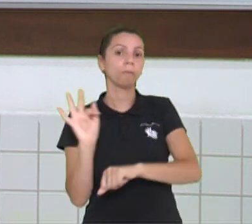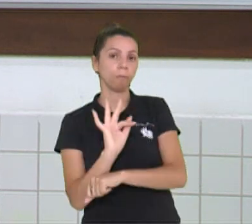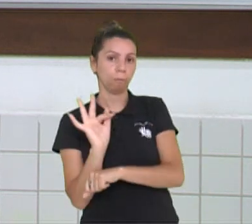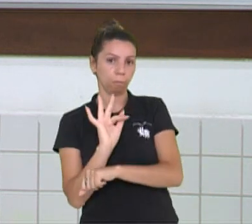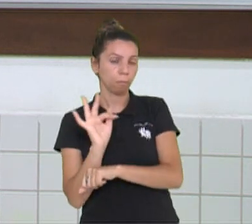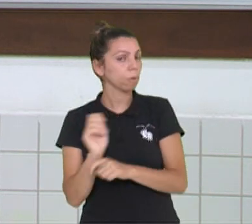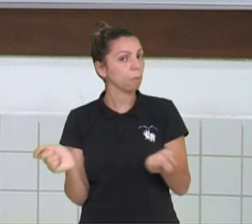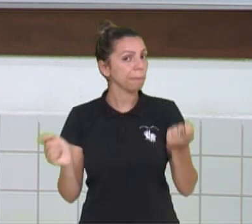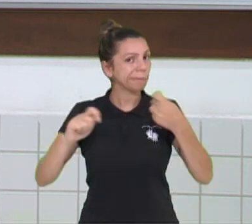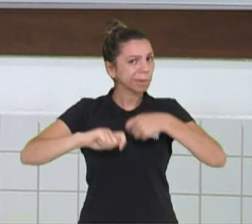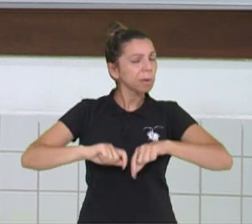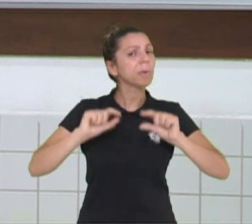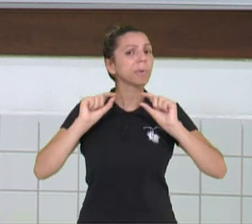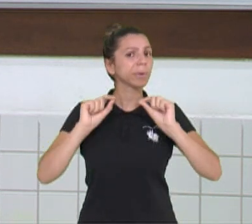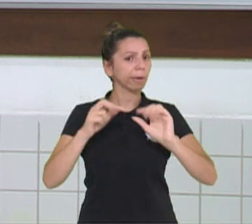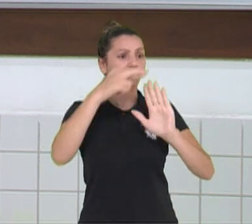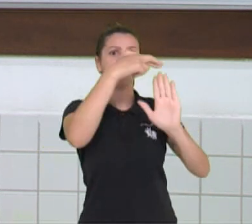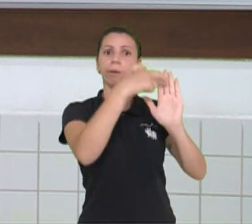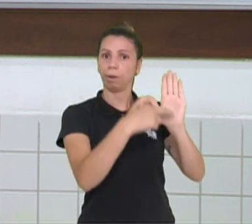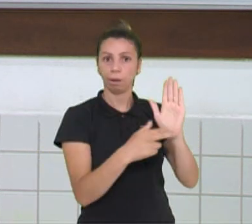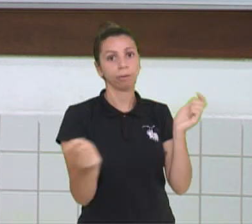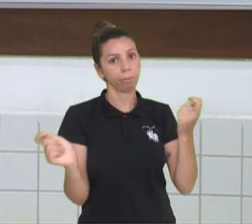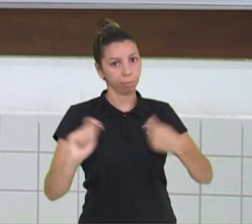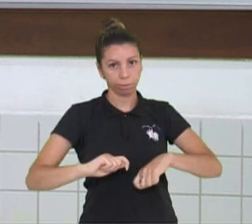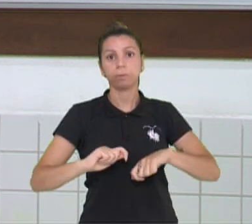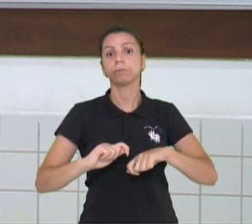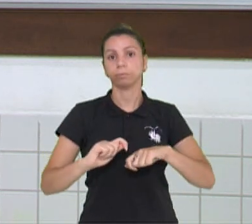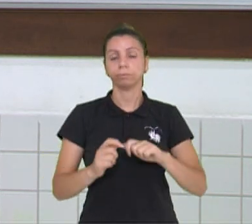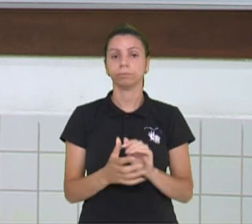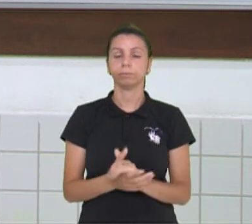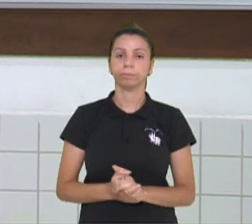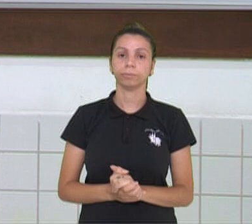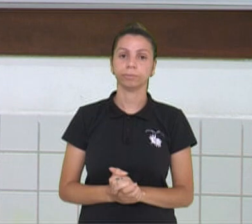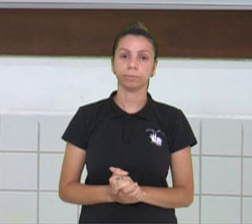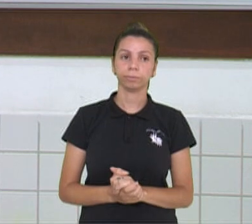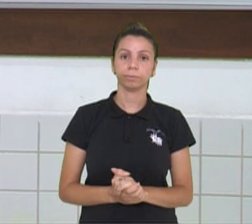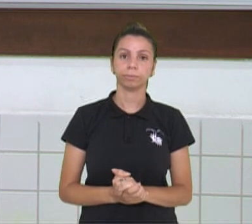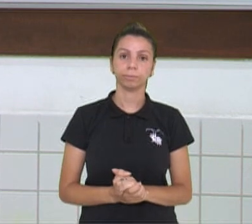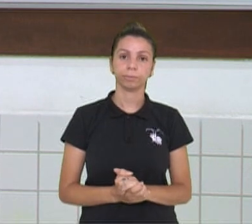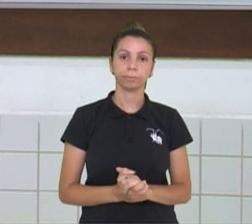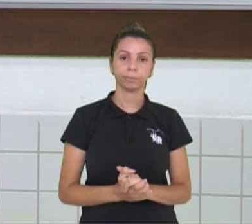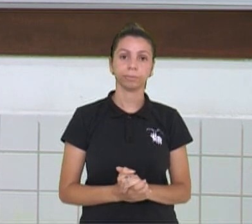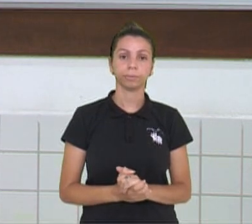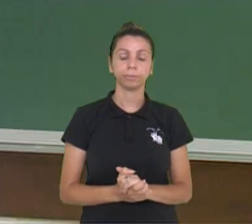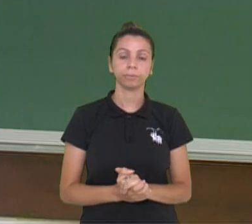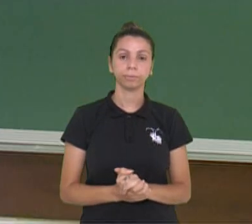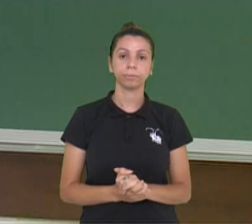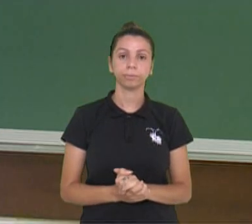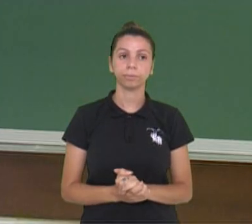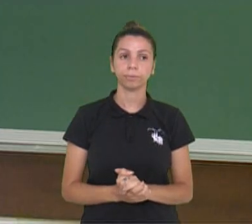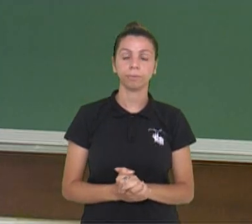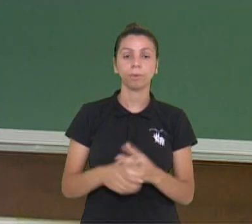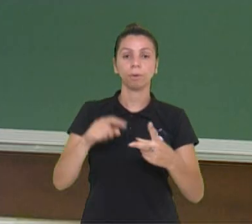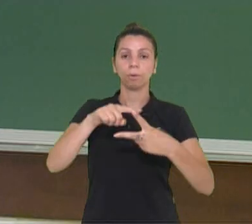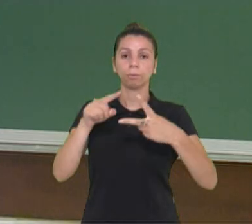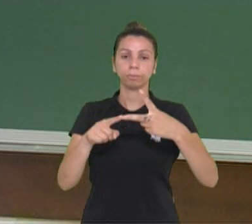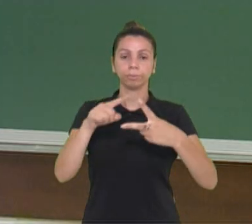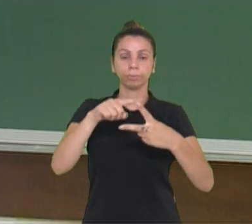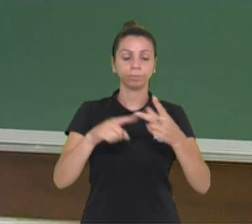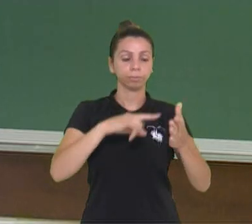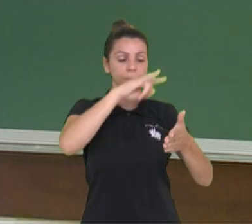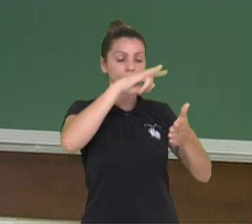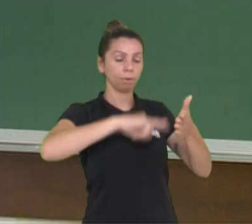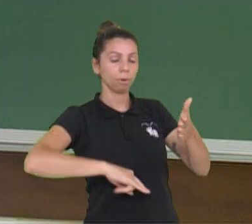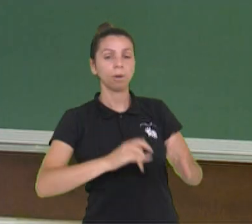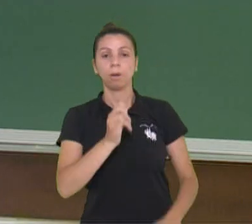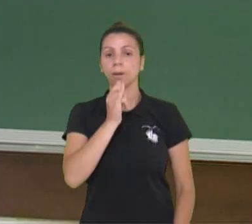Para isso é preciso estabelecer as regras. É no regimento que estão as regras do jogo. Então, dois documentos aqui, dois